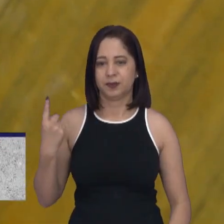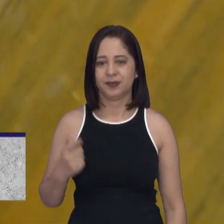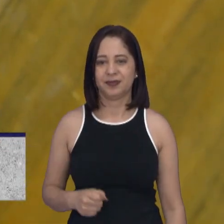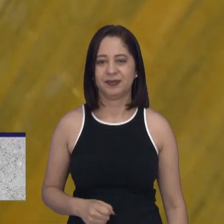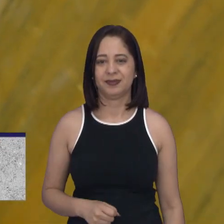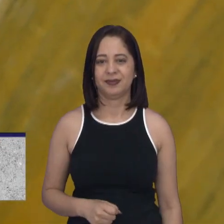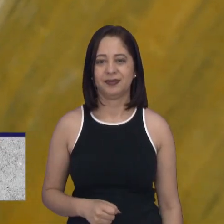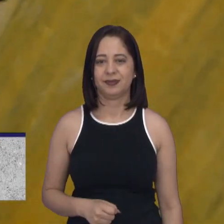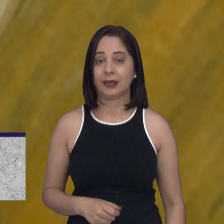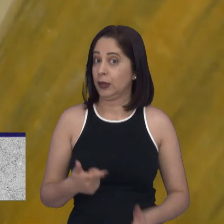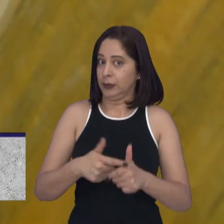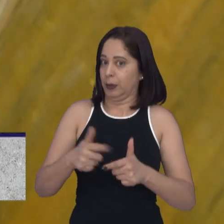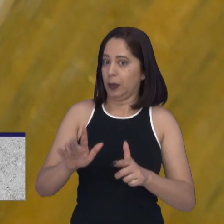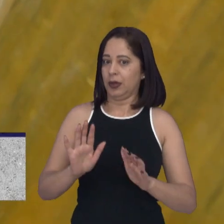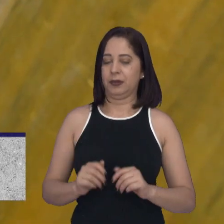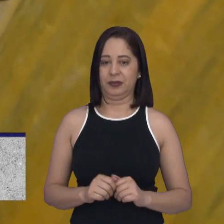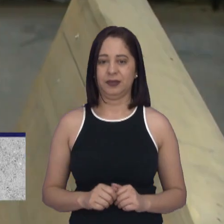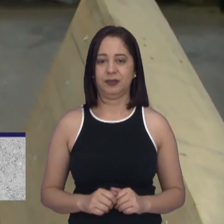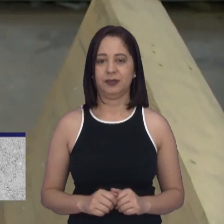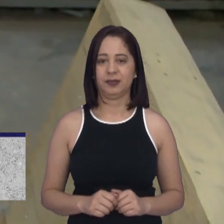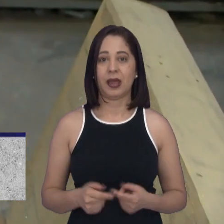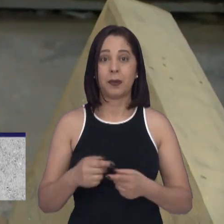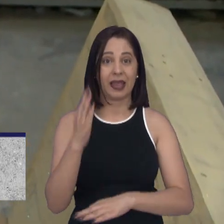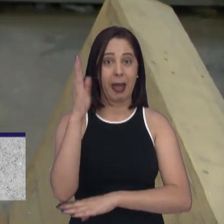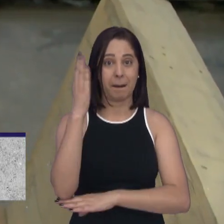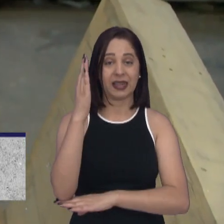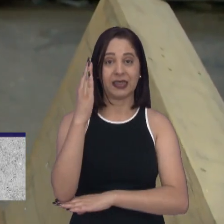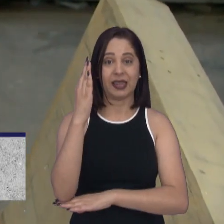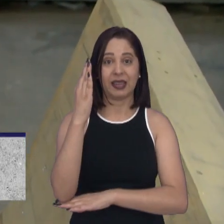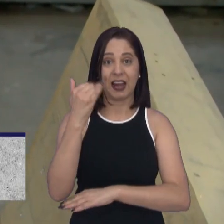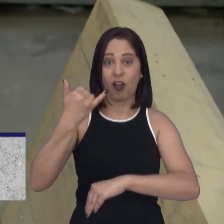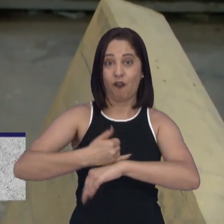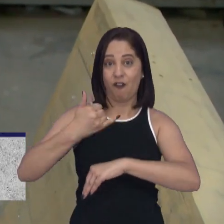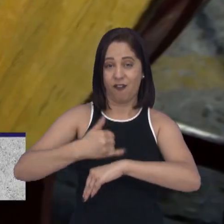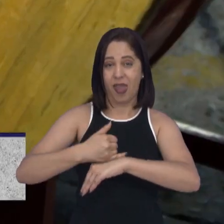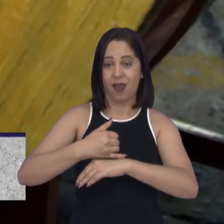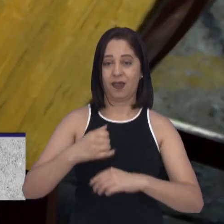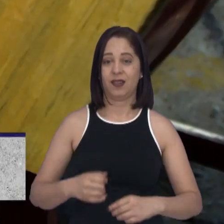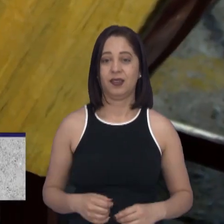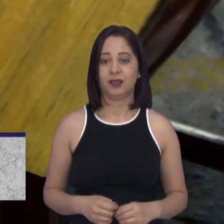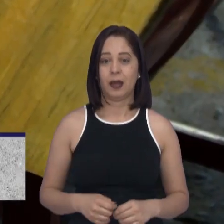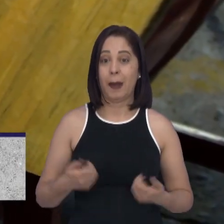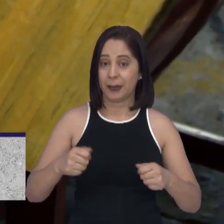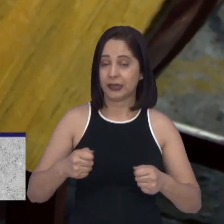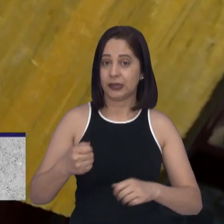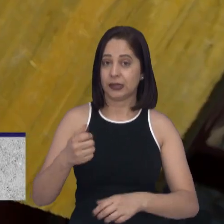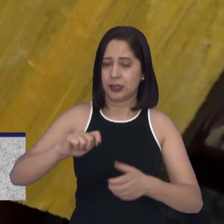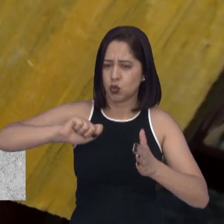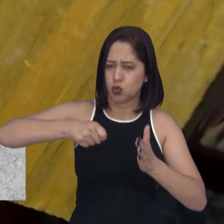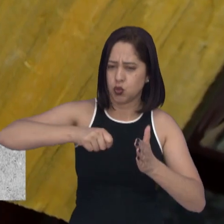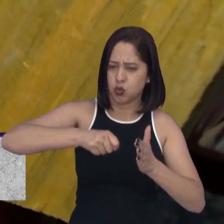Isso, não tem problema, pode ir de novo. É que como é madeira com ferro, agora vai. Ah, tá. Aperta a parafusadeira em direção ao